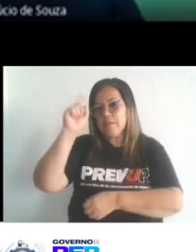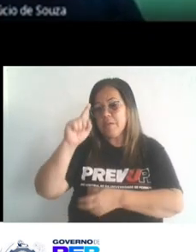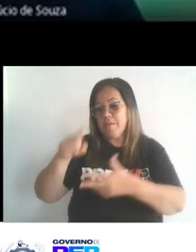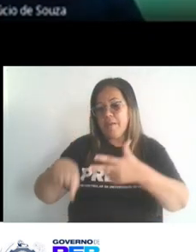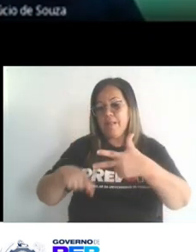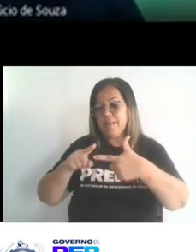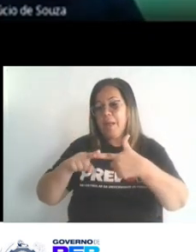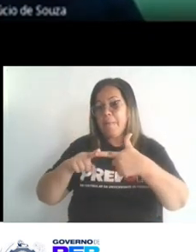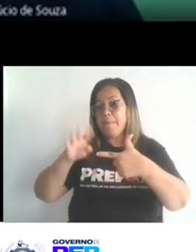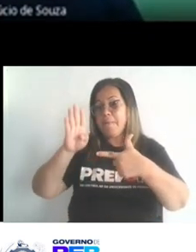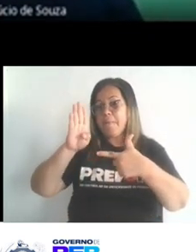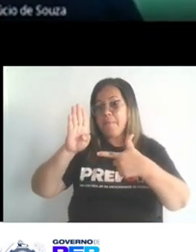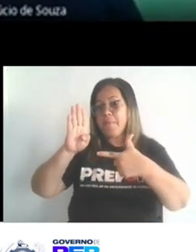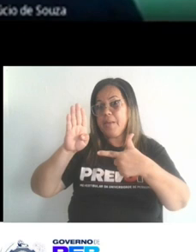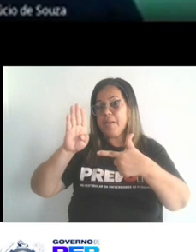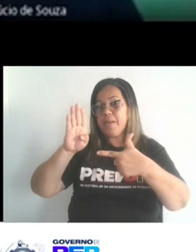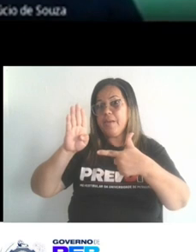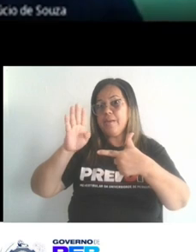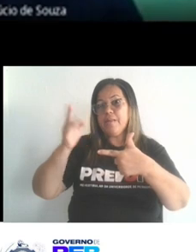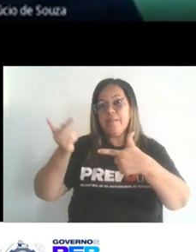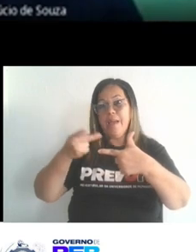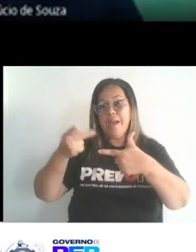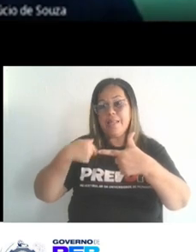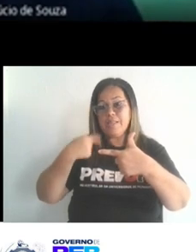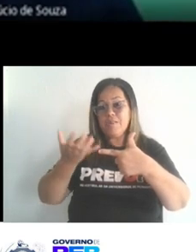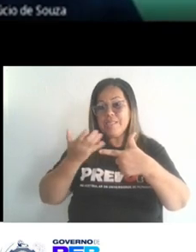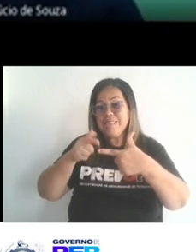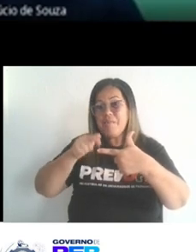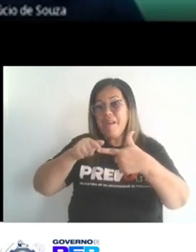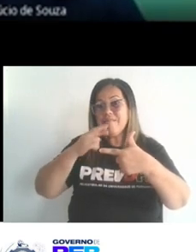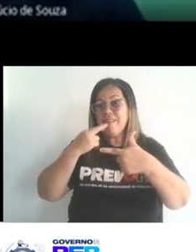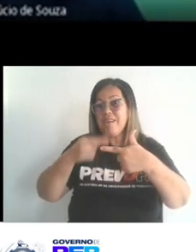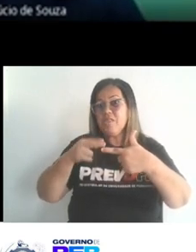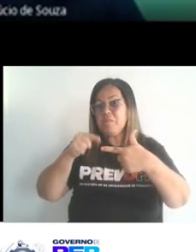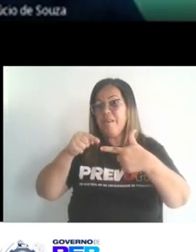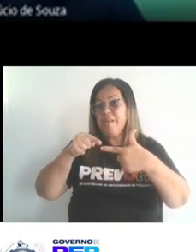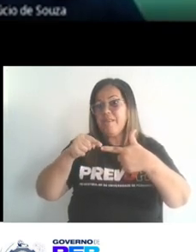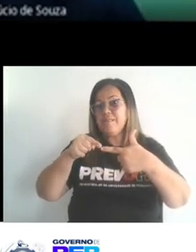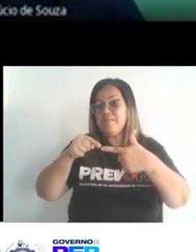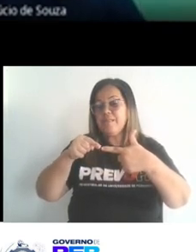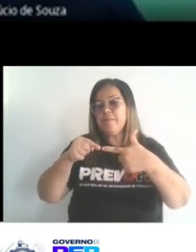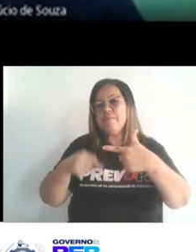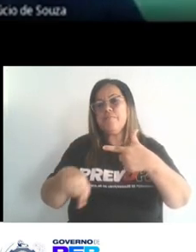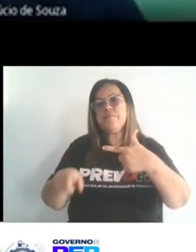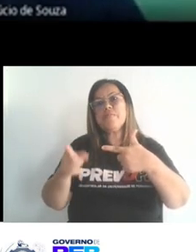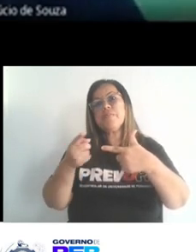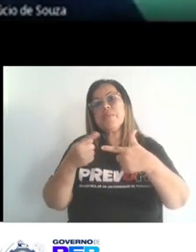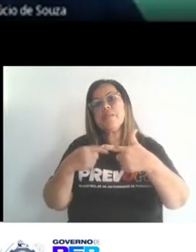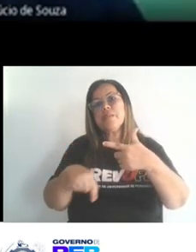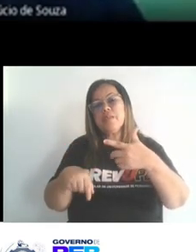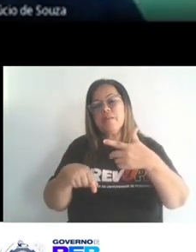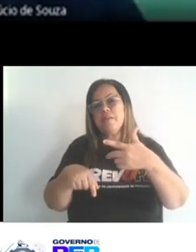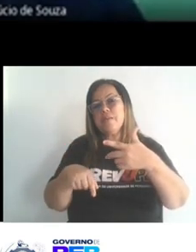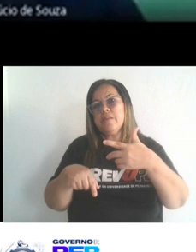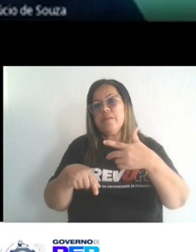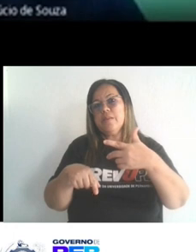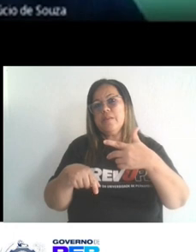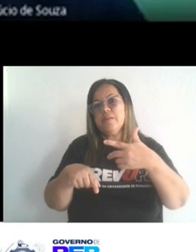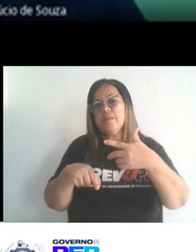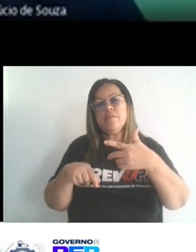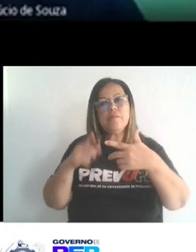está errada é essa que nós queremos se a letra B está errada é a resposta correta